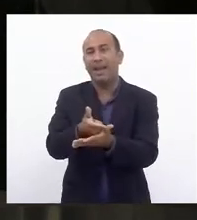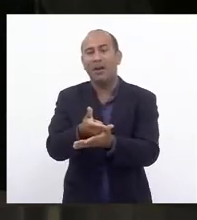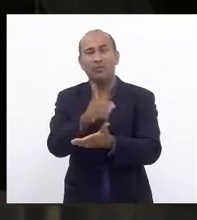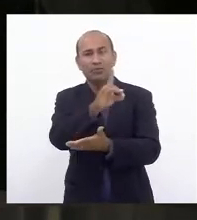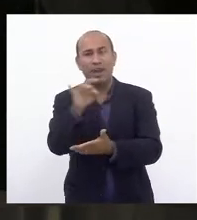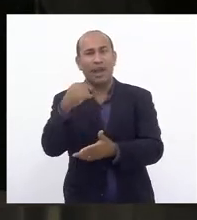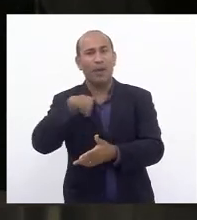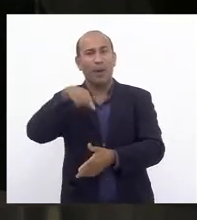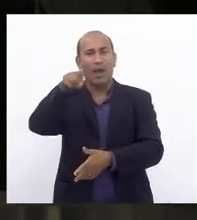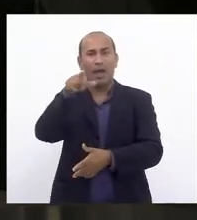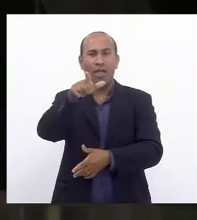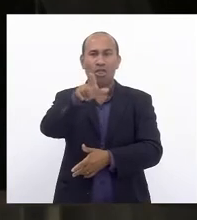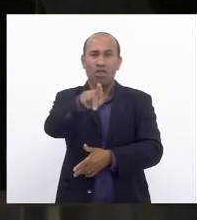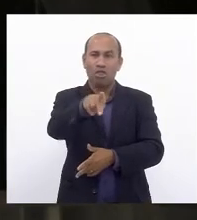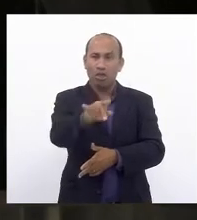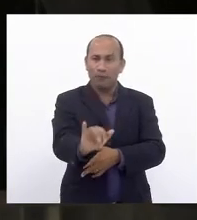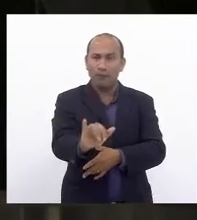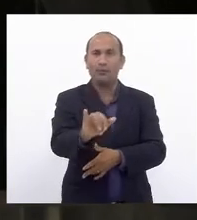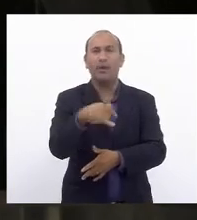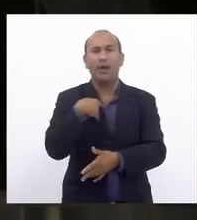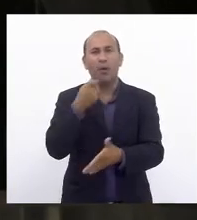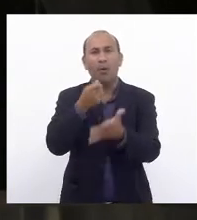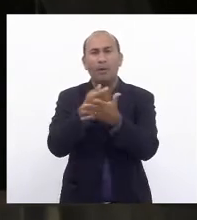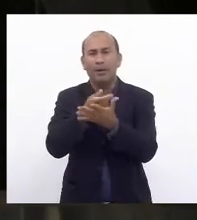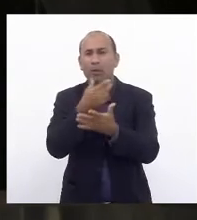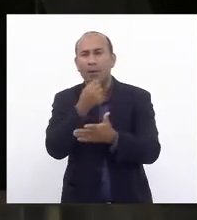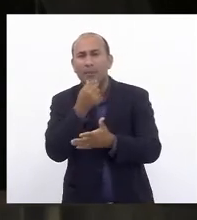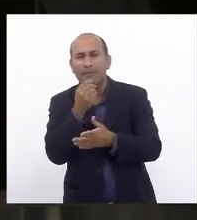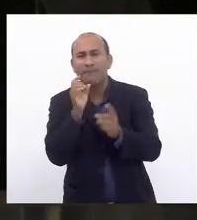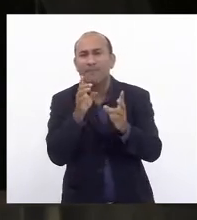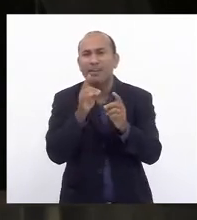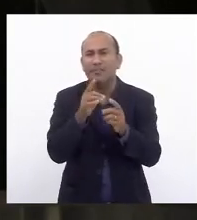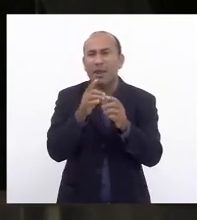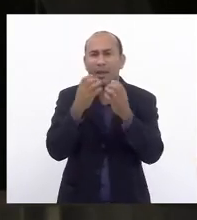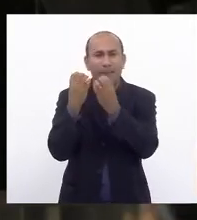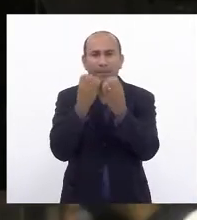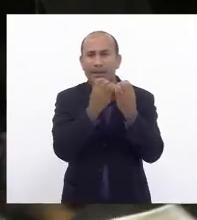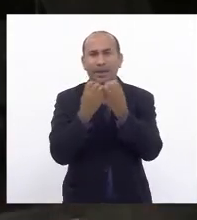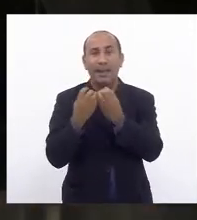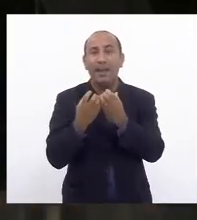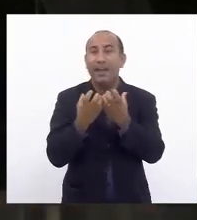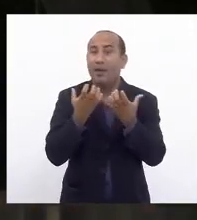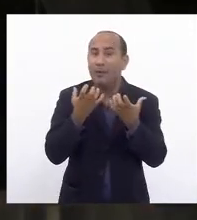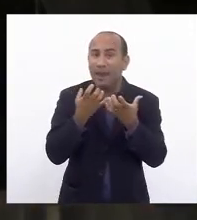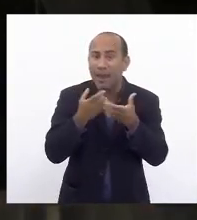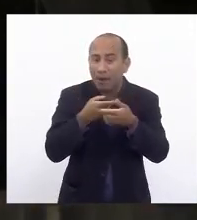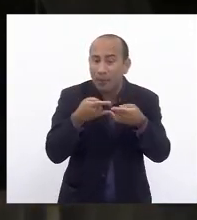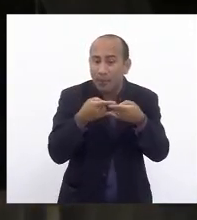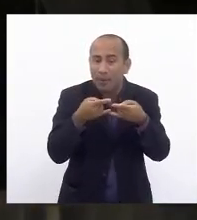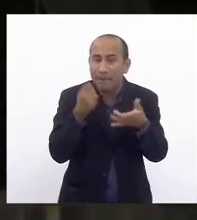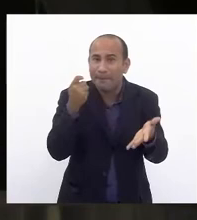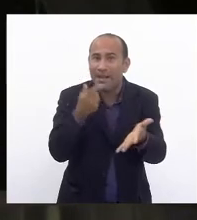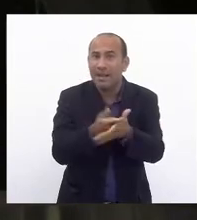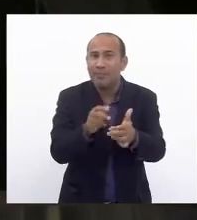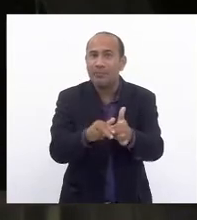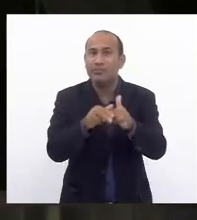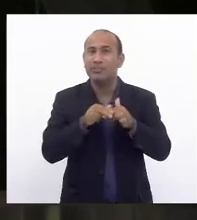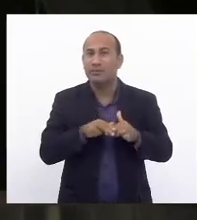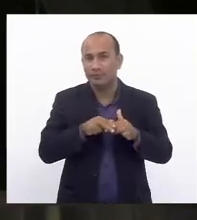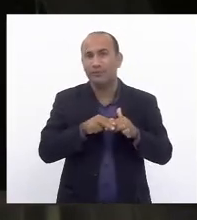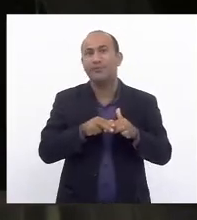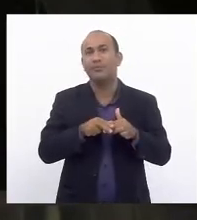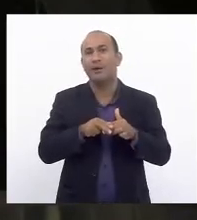Iguaçu e eu conversei com um vendedor de milho, ele falou: deputado, eu quero um boleto para pagar a